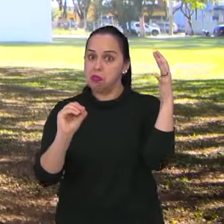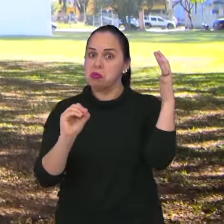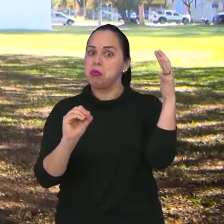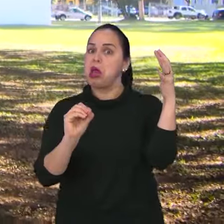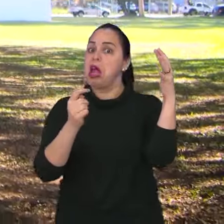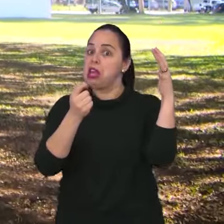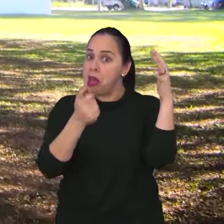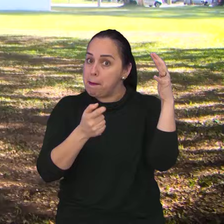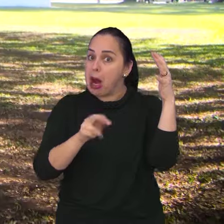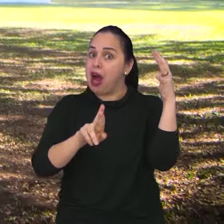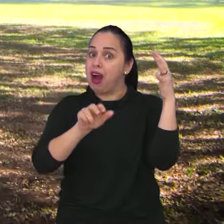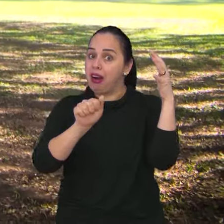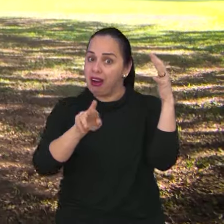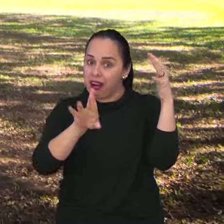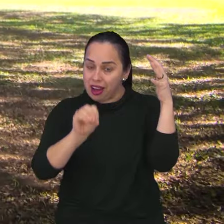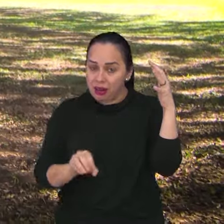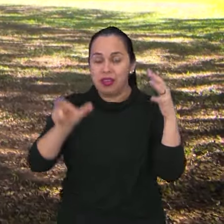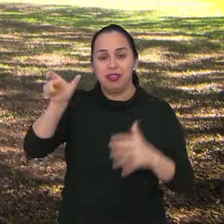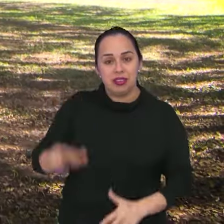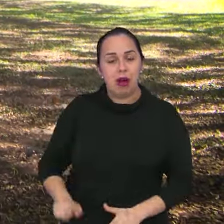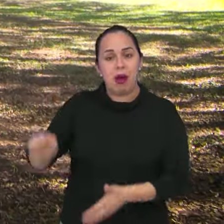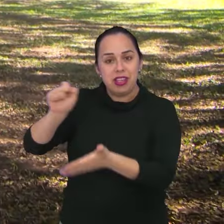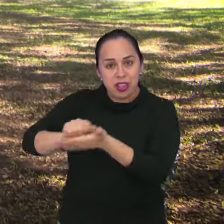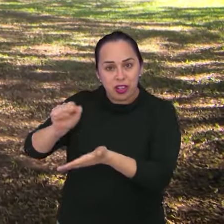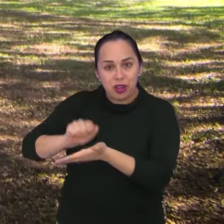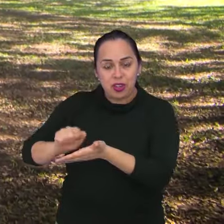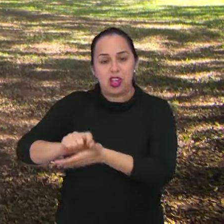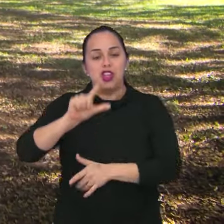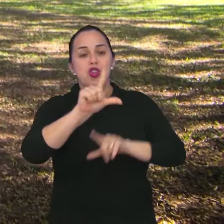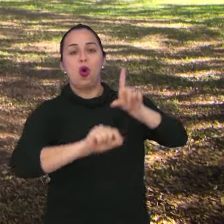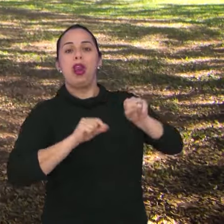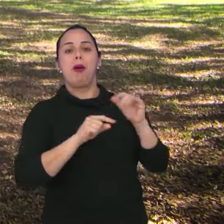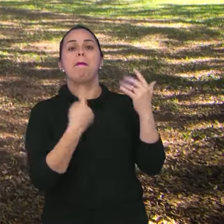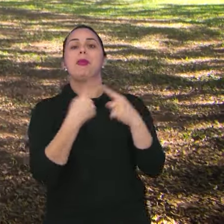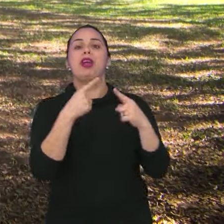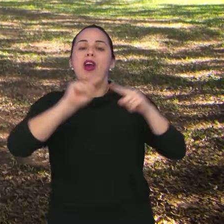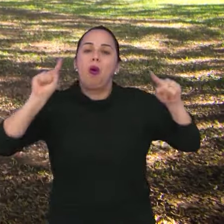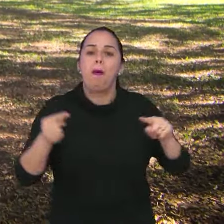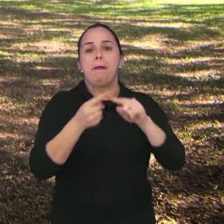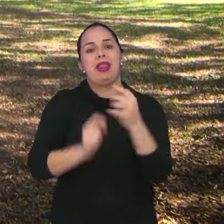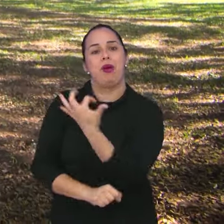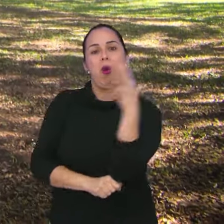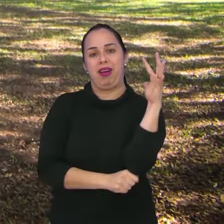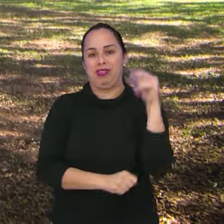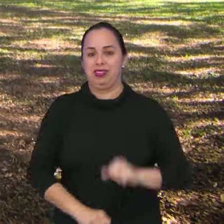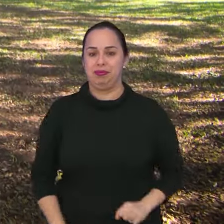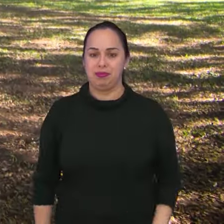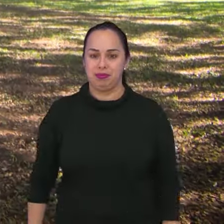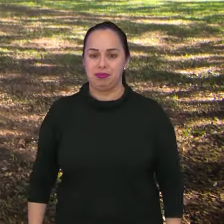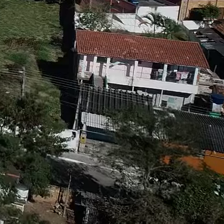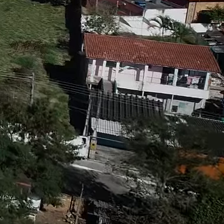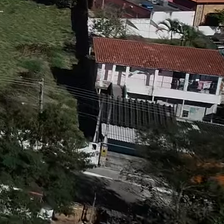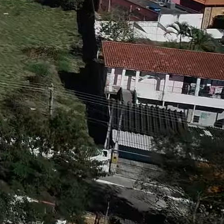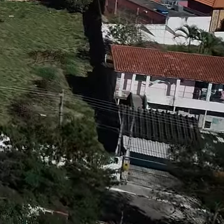espécies raras? A escritora Rita Elisa Seda escolheu a cidade por um desses motivos.